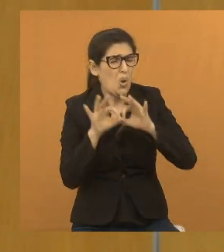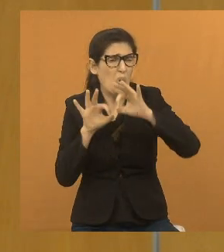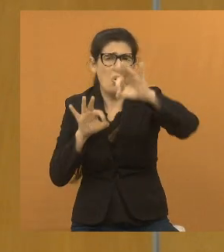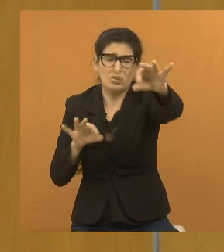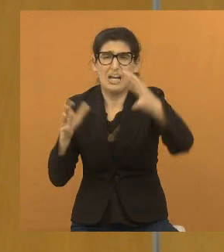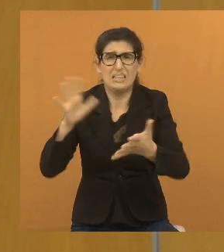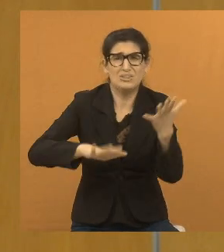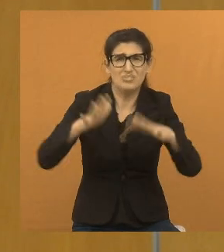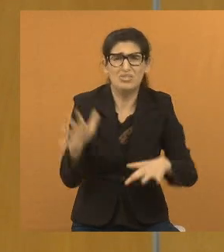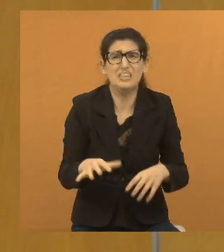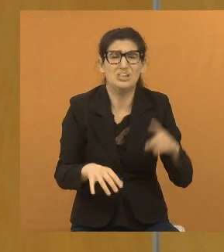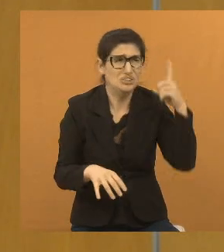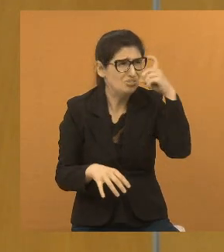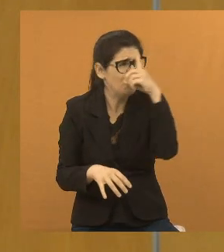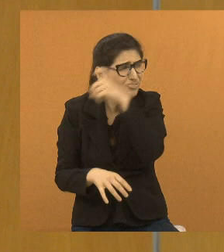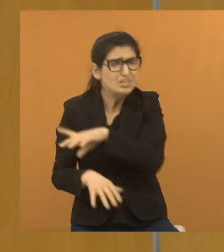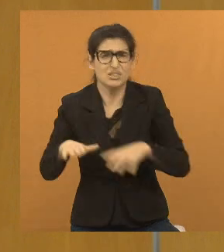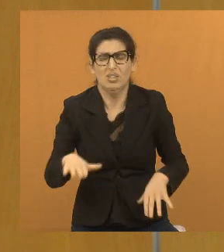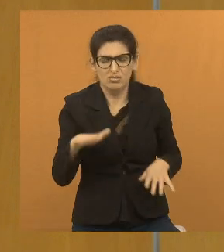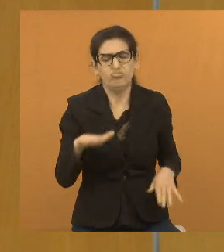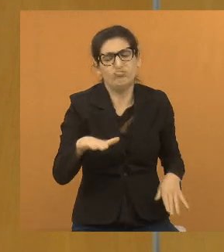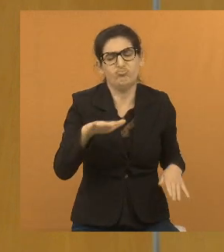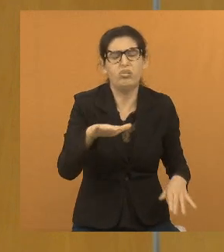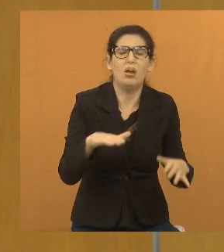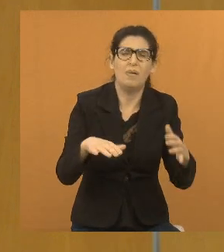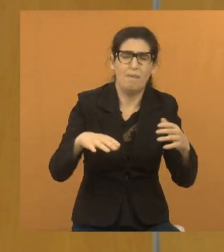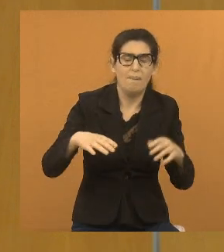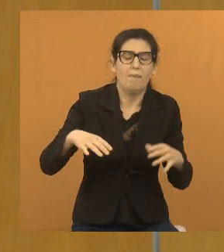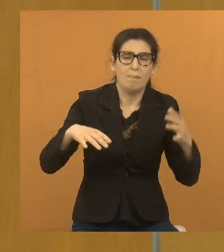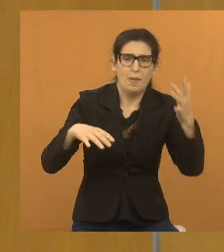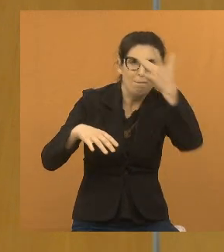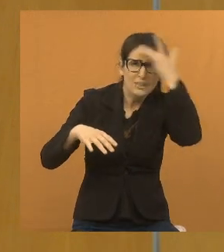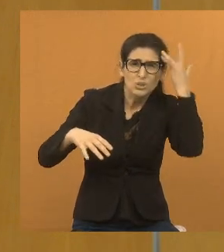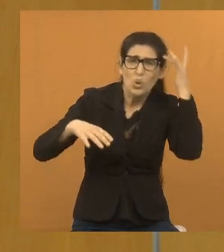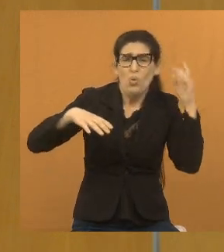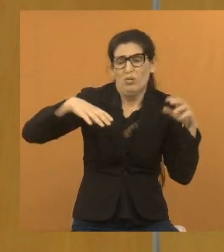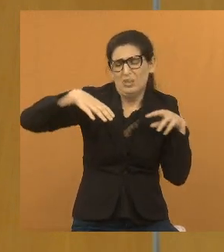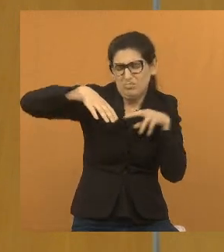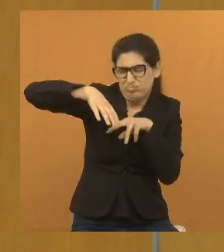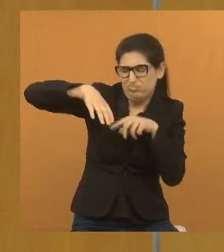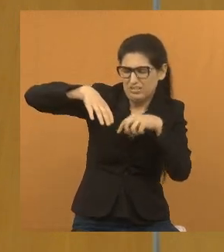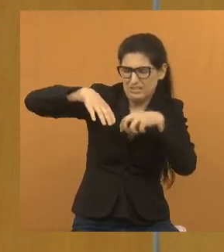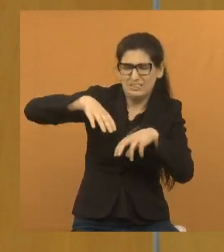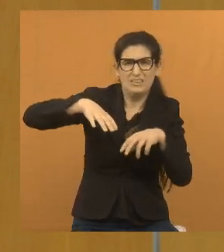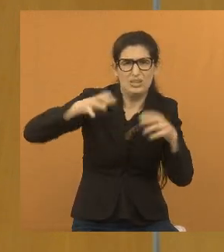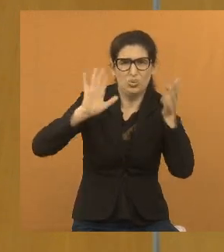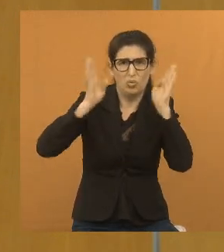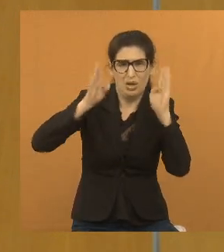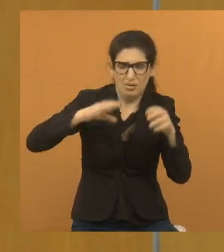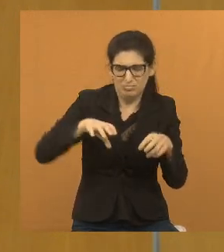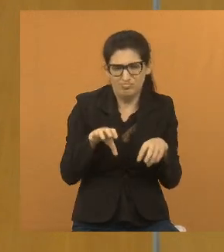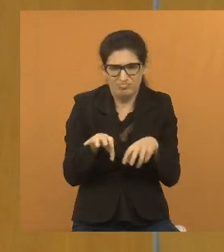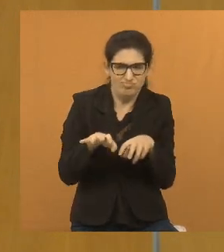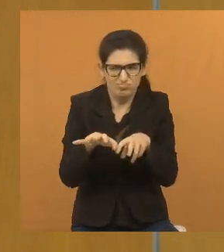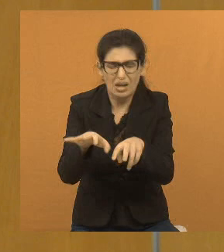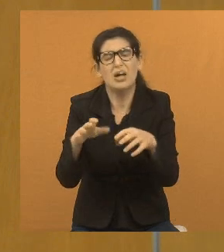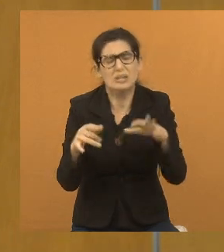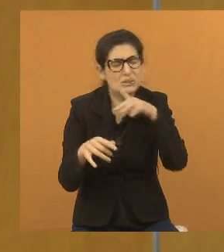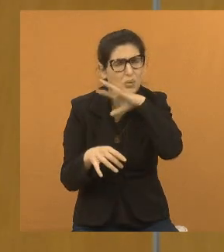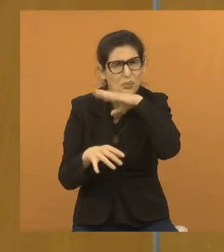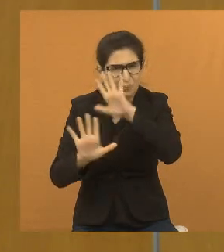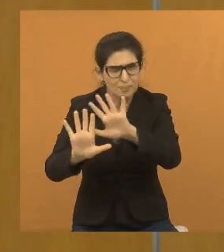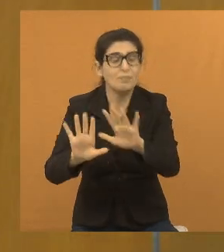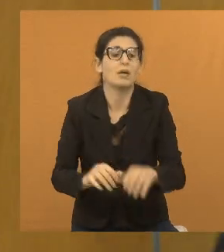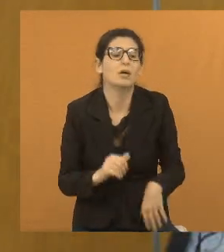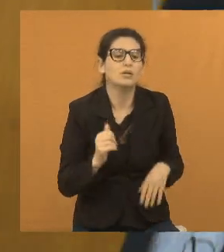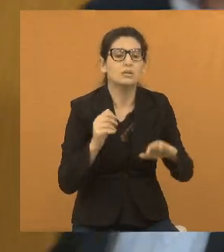fazer hemodiálise, então, sou bem sensível a essas dificuldades. Dentro da saúde, nós estamos fazendo um remanejamento, uma mudança. A